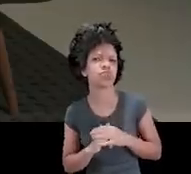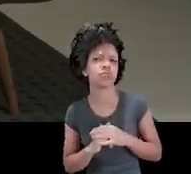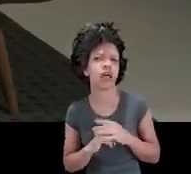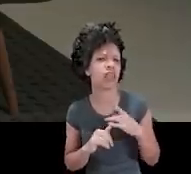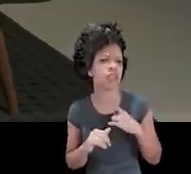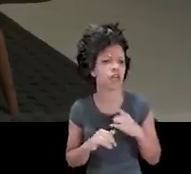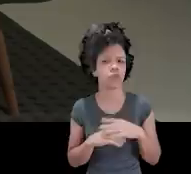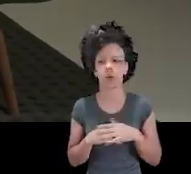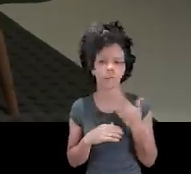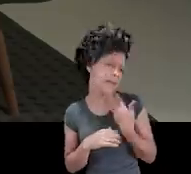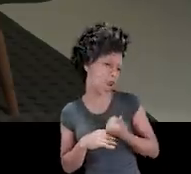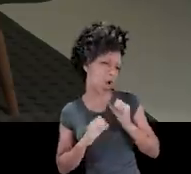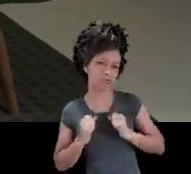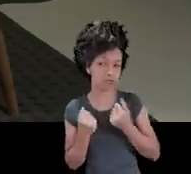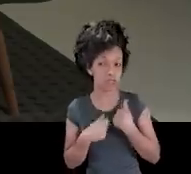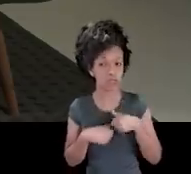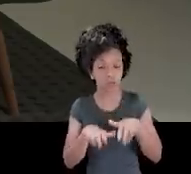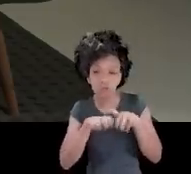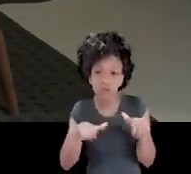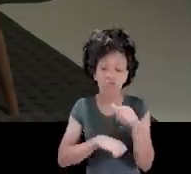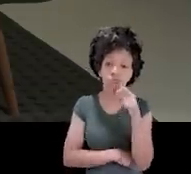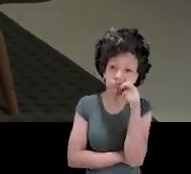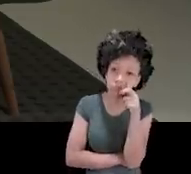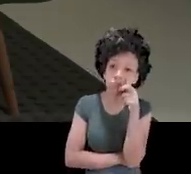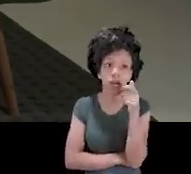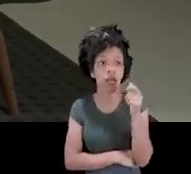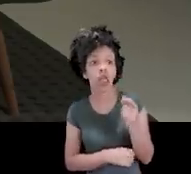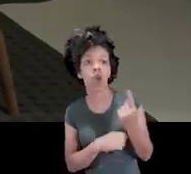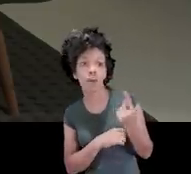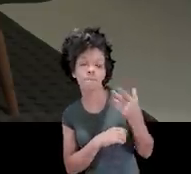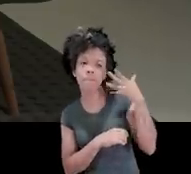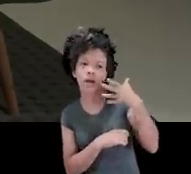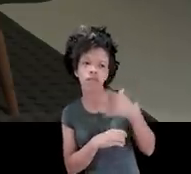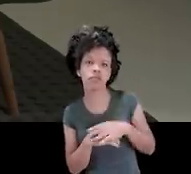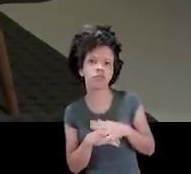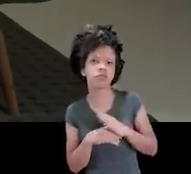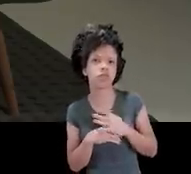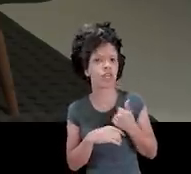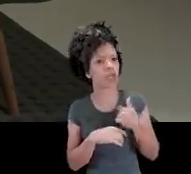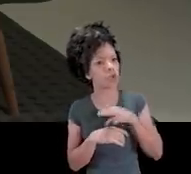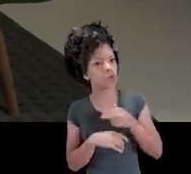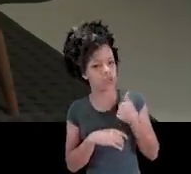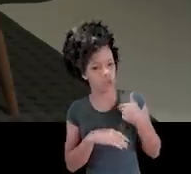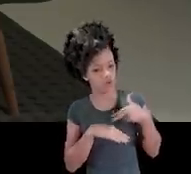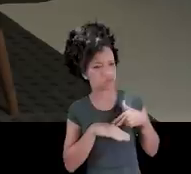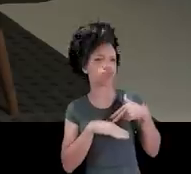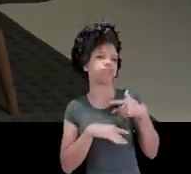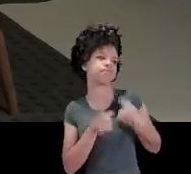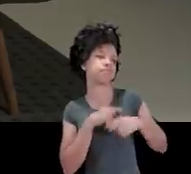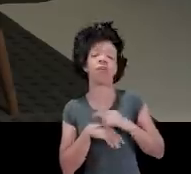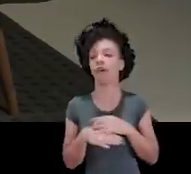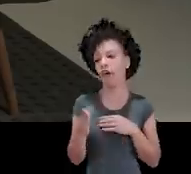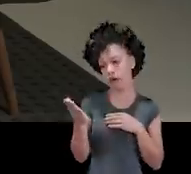seu melhor, né? E eu, na plateia, um dos palestrantes quis me usar como degrau. Falou assim, ah